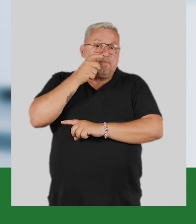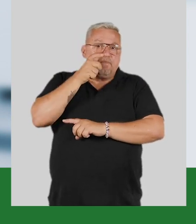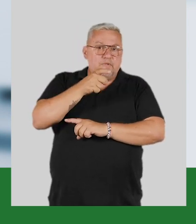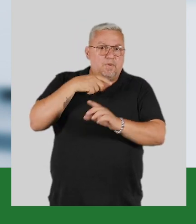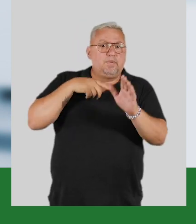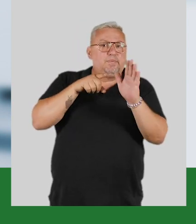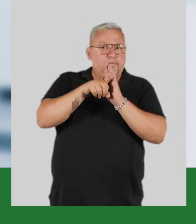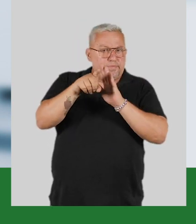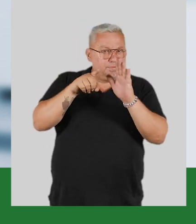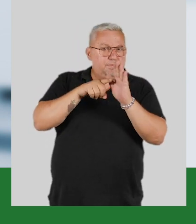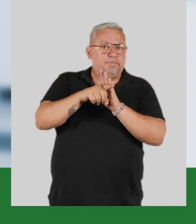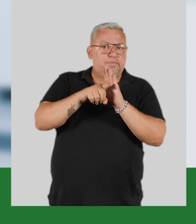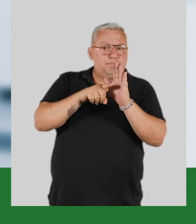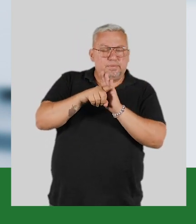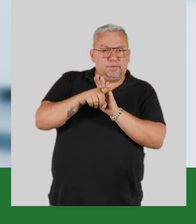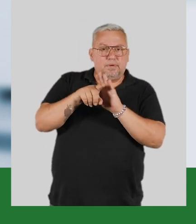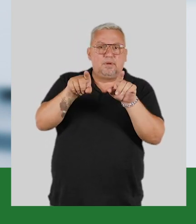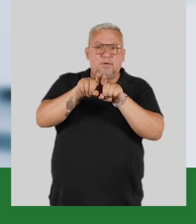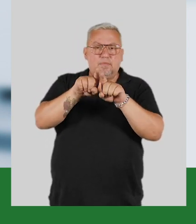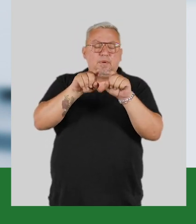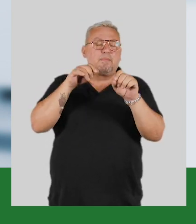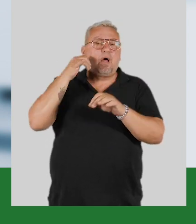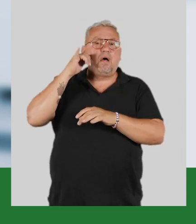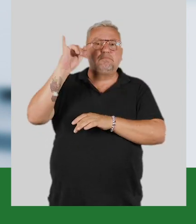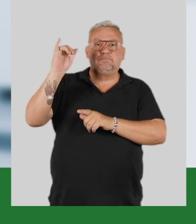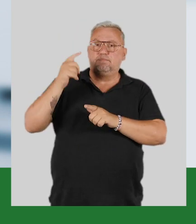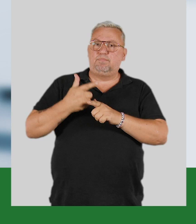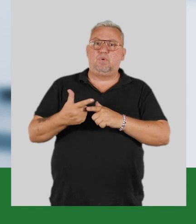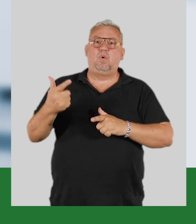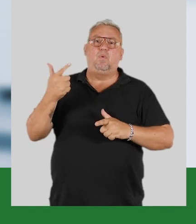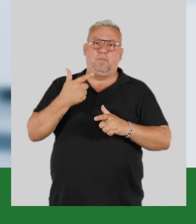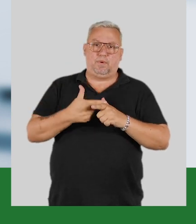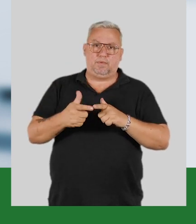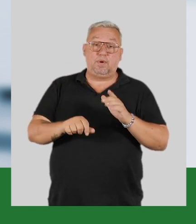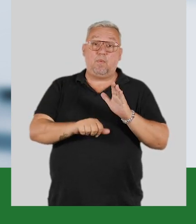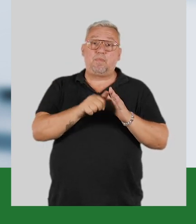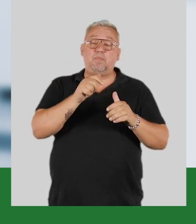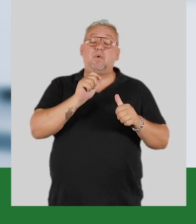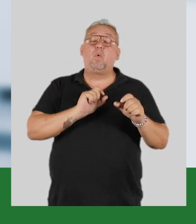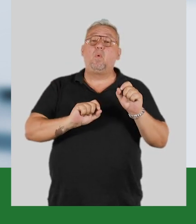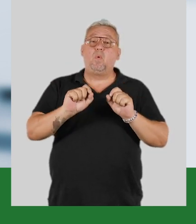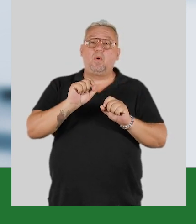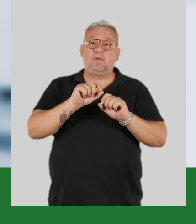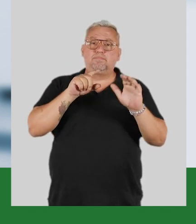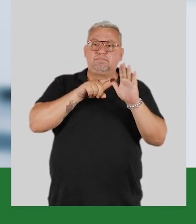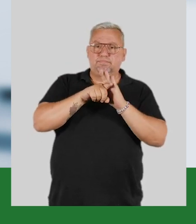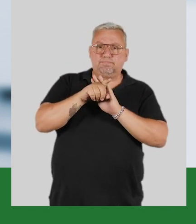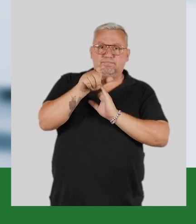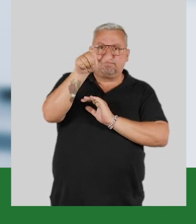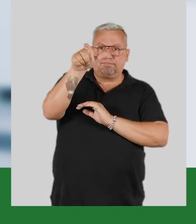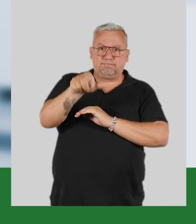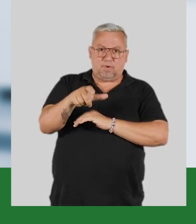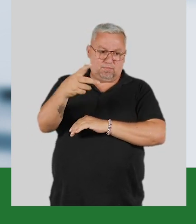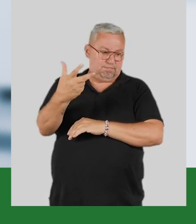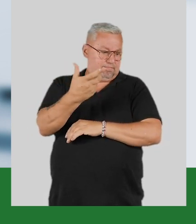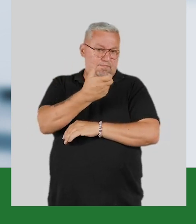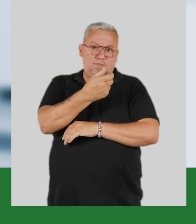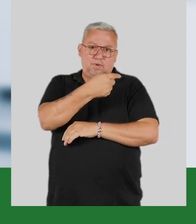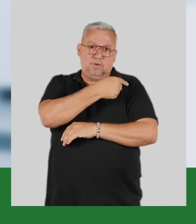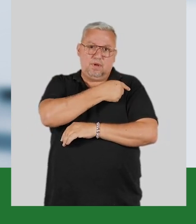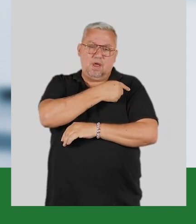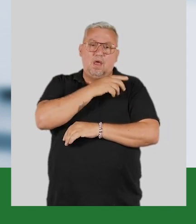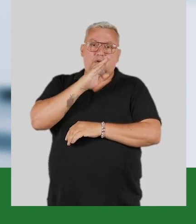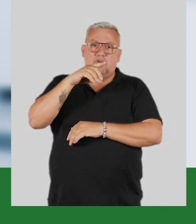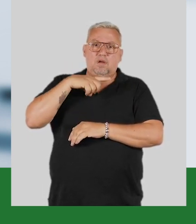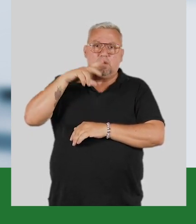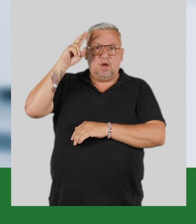alguns questionamentos, até mesmo para evitar problemas. O primeiro deles é questionar se o indivíduo que vai receber a vacina, ele